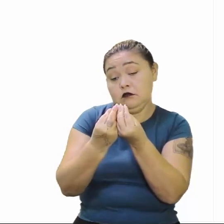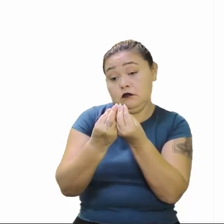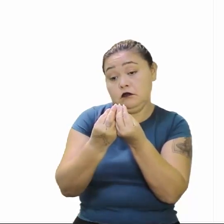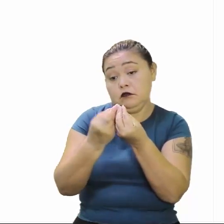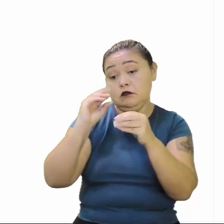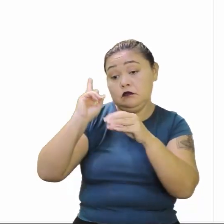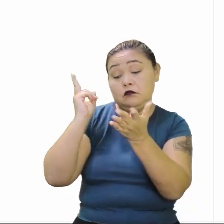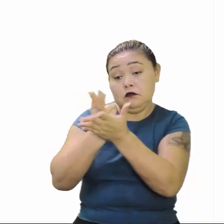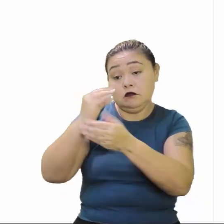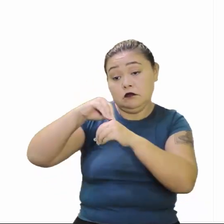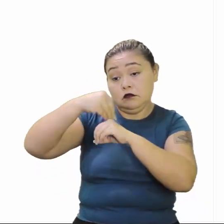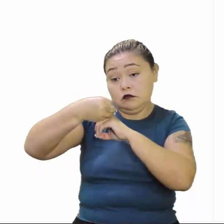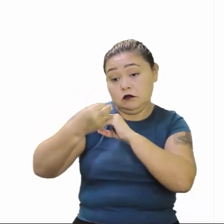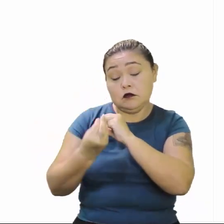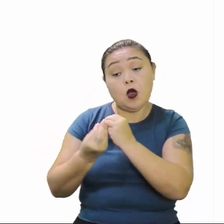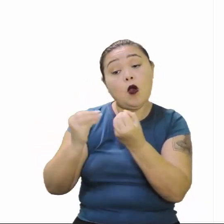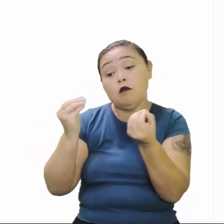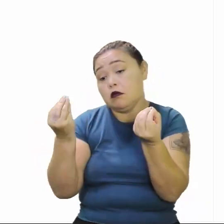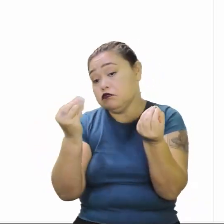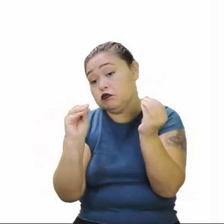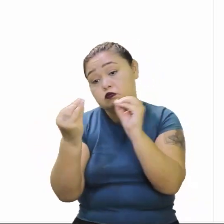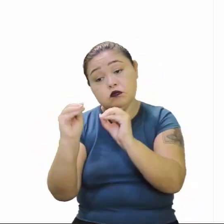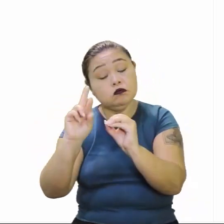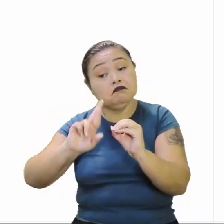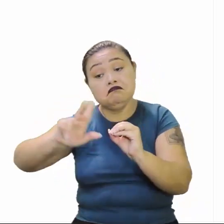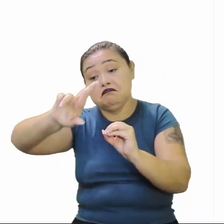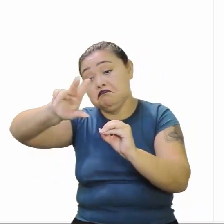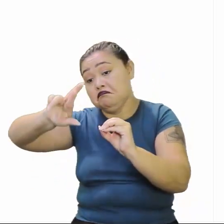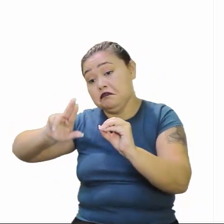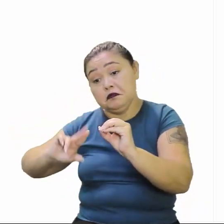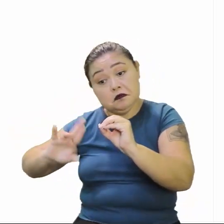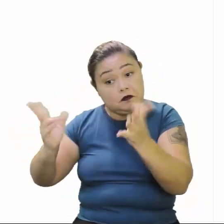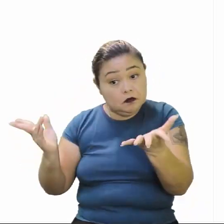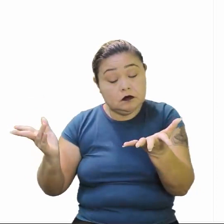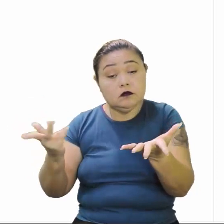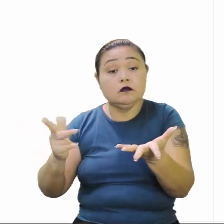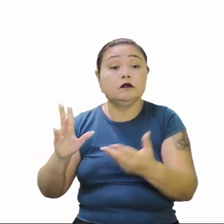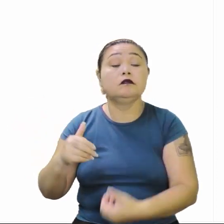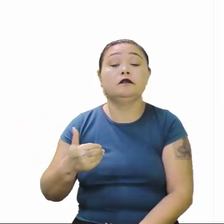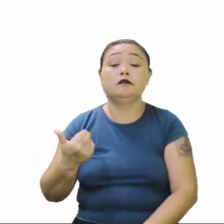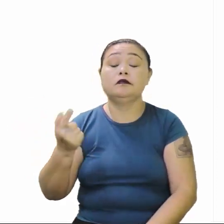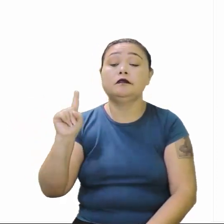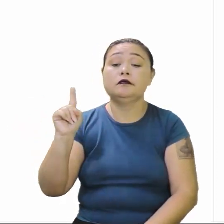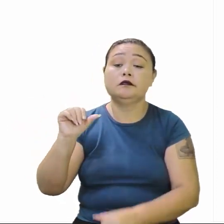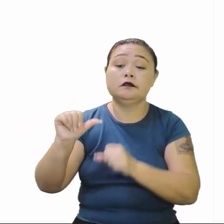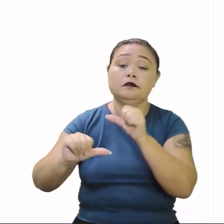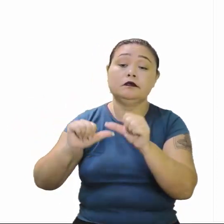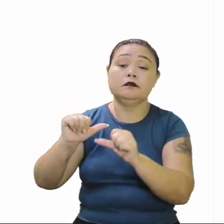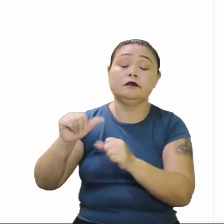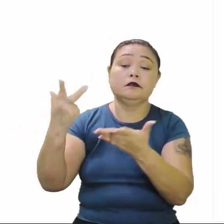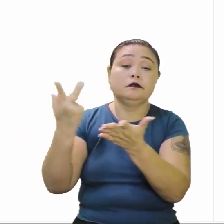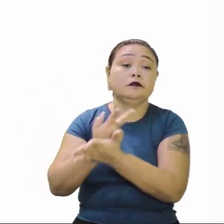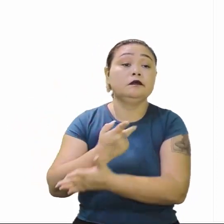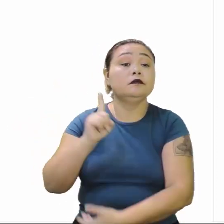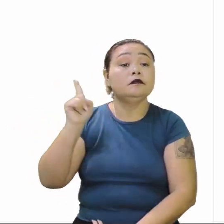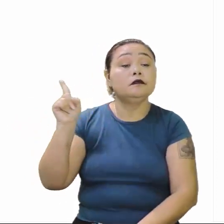do mesmo elemento químico, não, pode ser formada por átomos de elemento químico diferente. Por isso que a alternativa é falsa. 2,